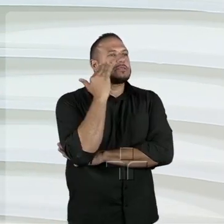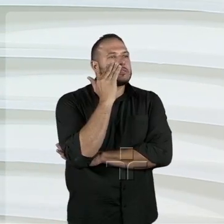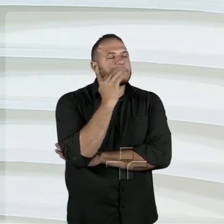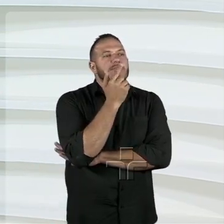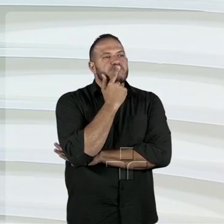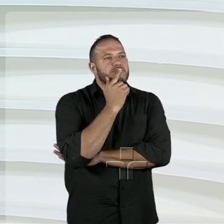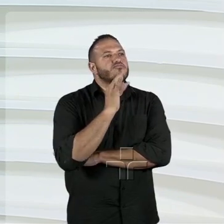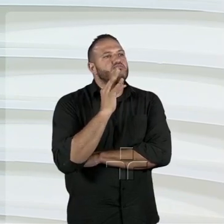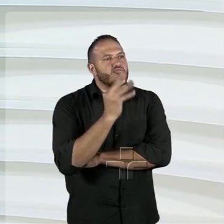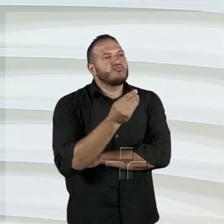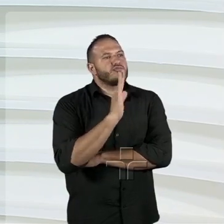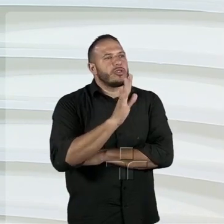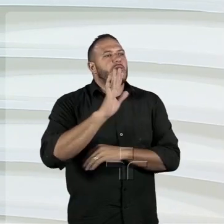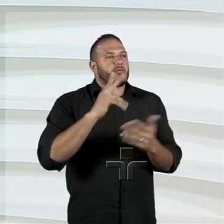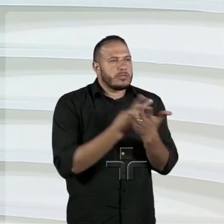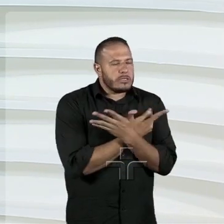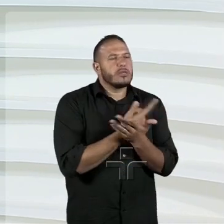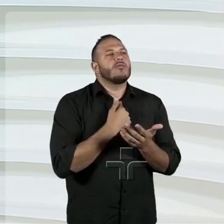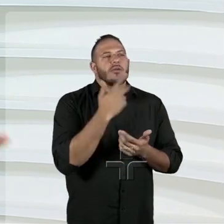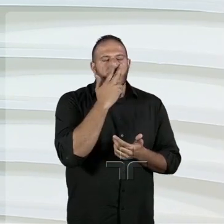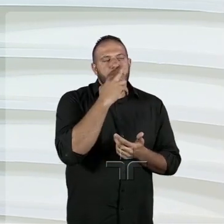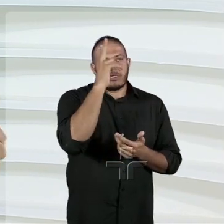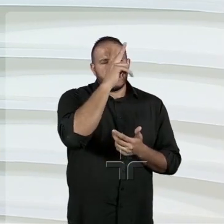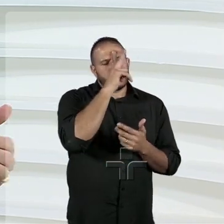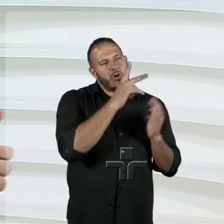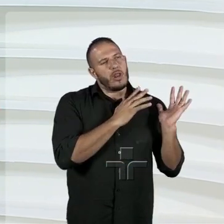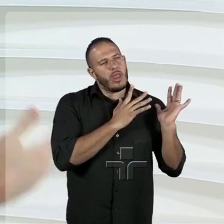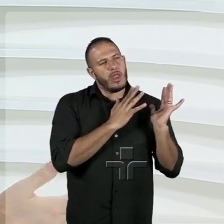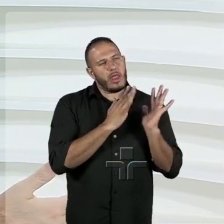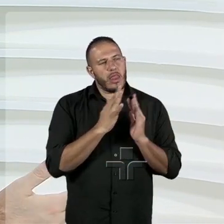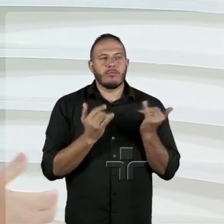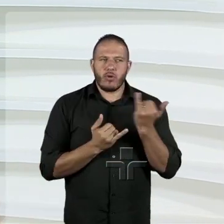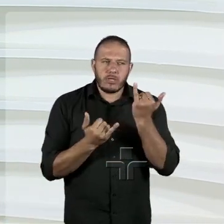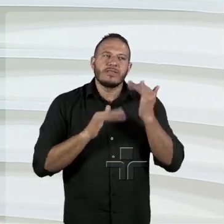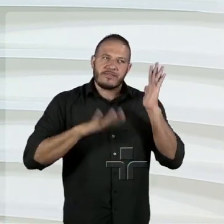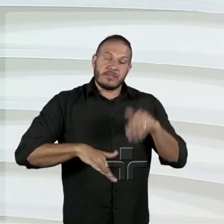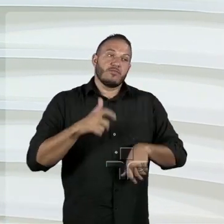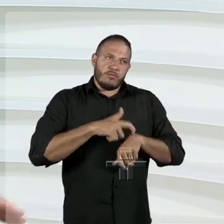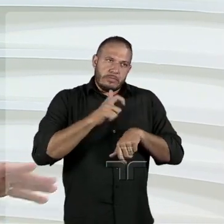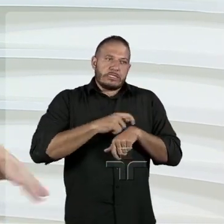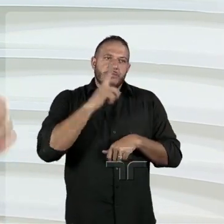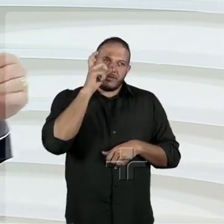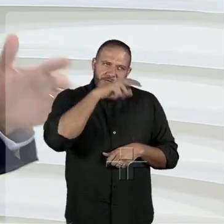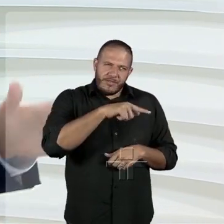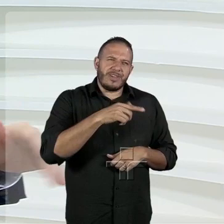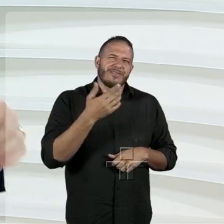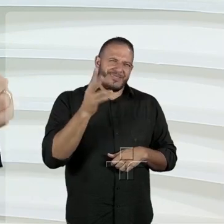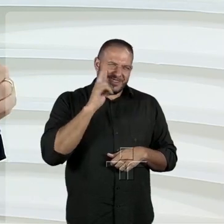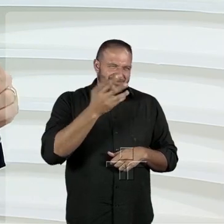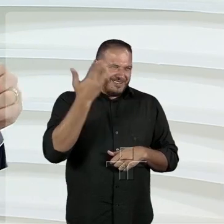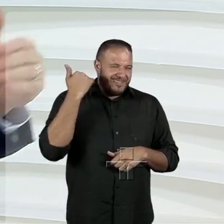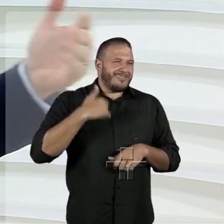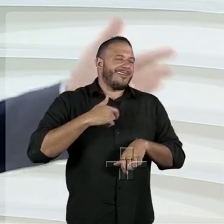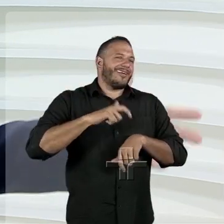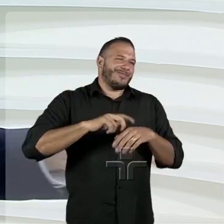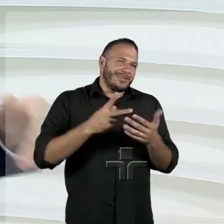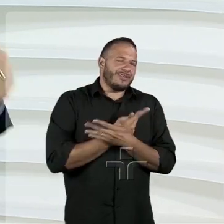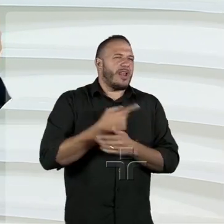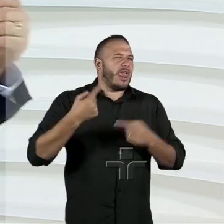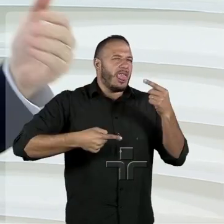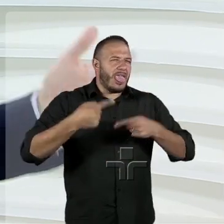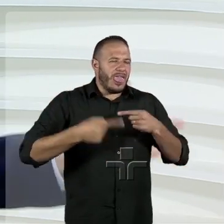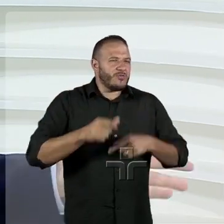aquilo que passou. Acho que tem uma história importante, mesmo os momentos mais difíceis, quando daquela discussão da invasão